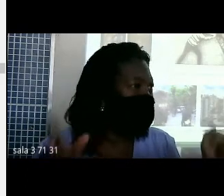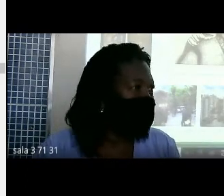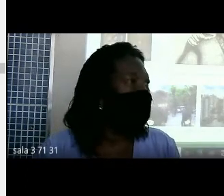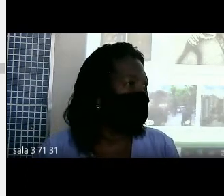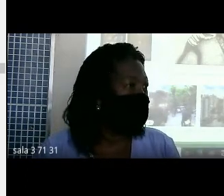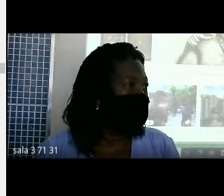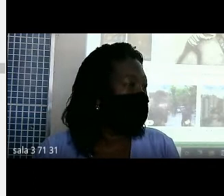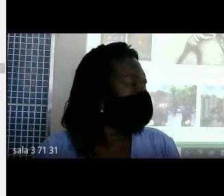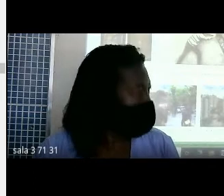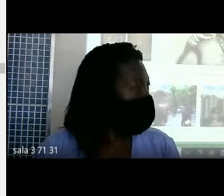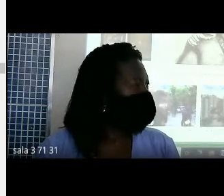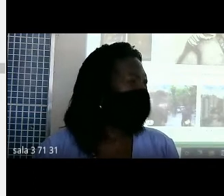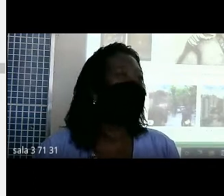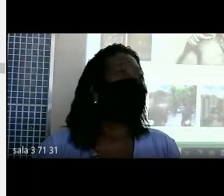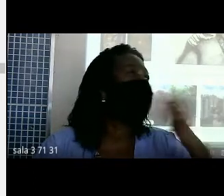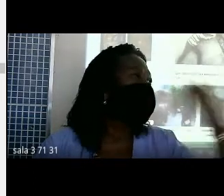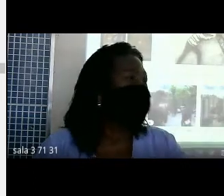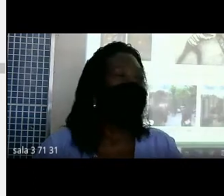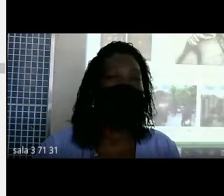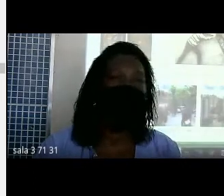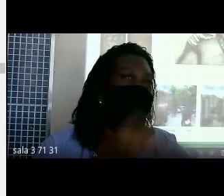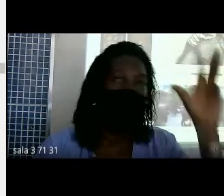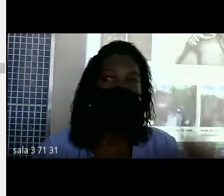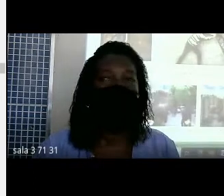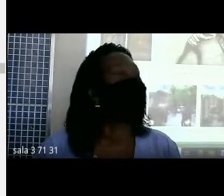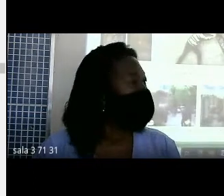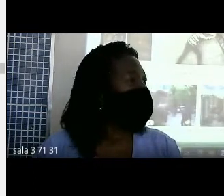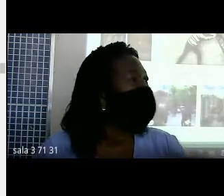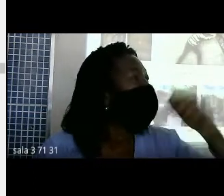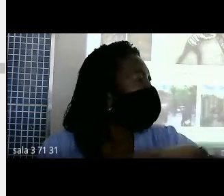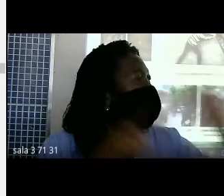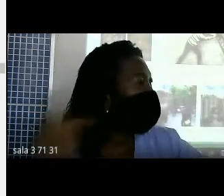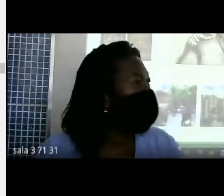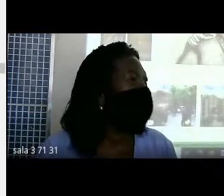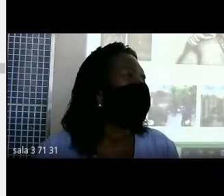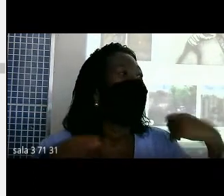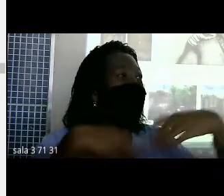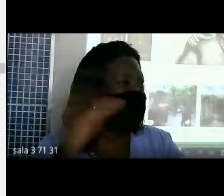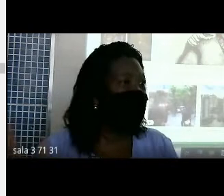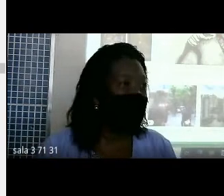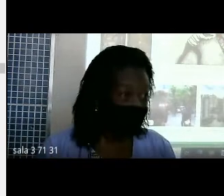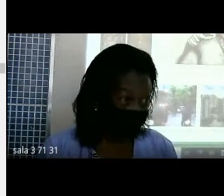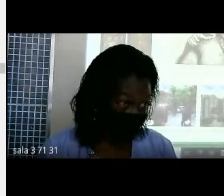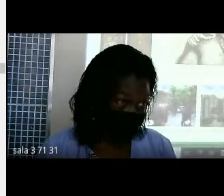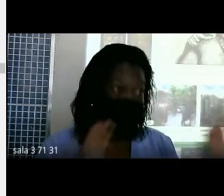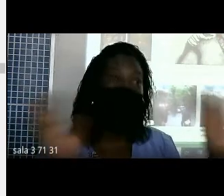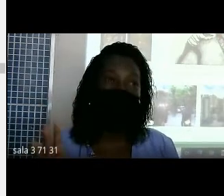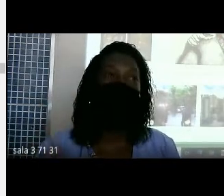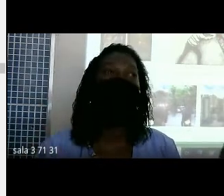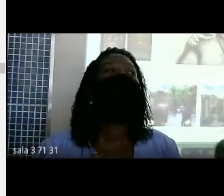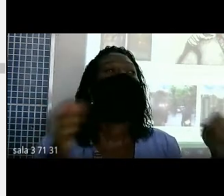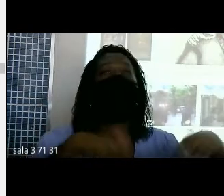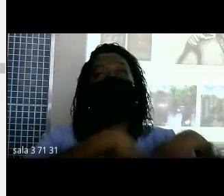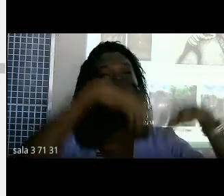que está pintado? Pode. Não sei quantos dólares, $1,000? Sim. Aí você vende o muro